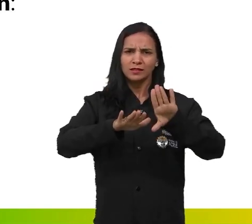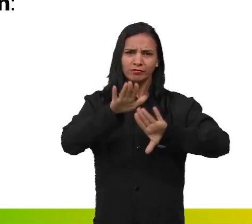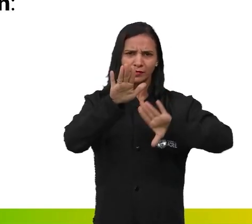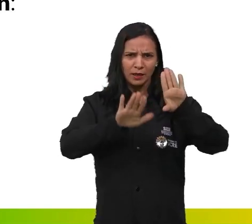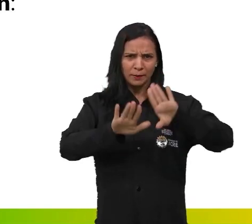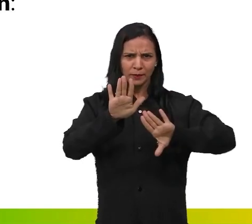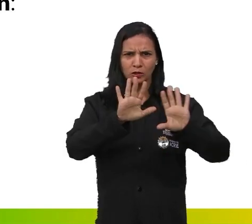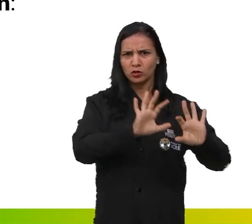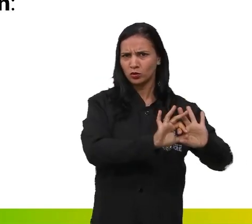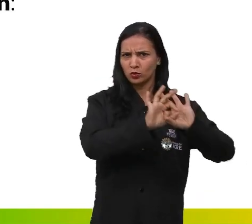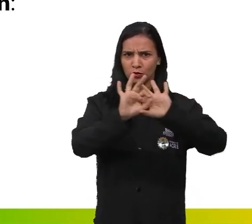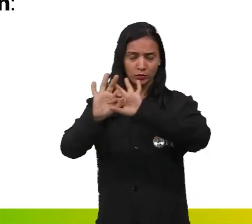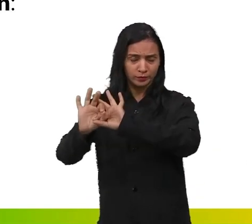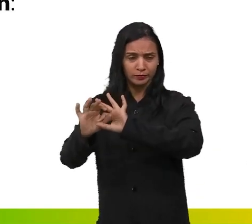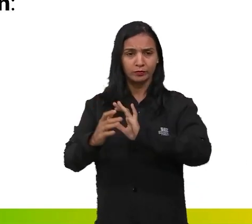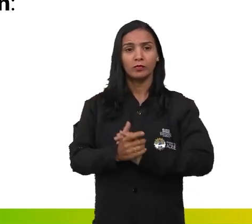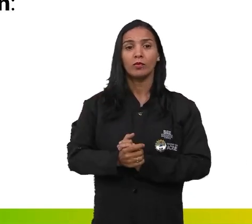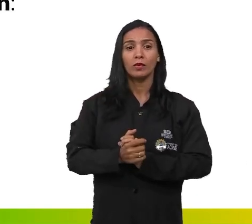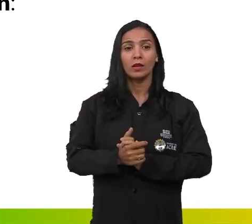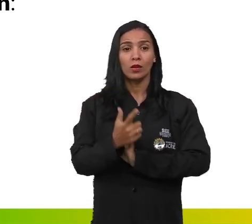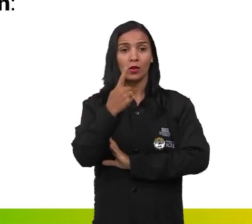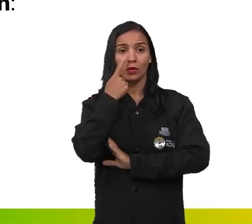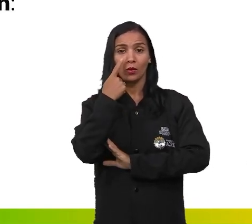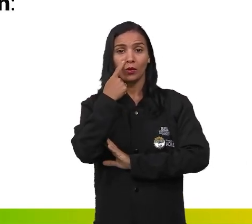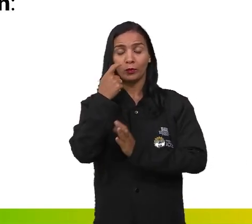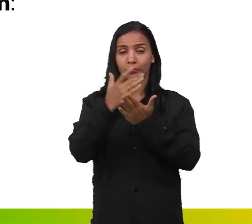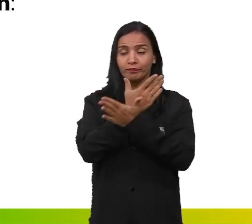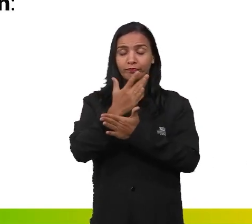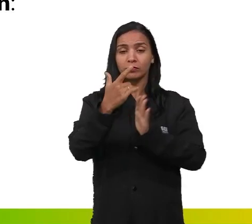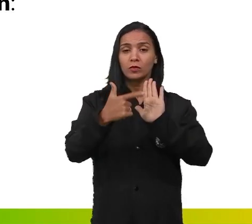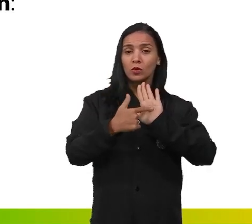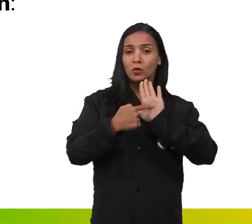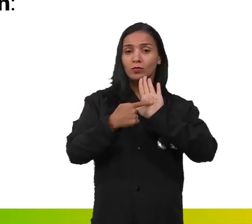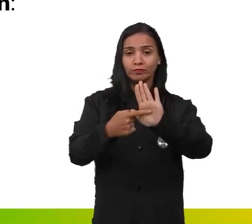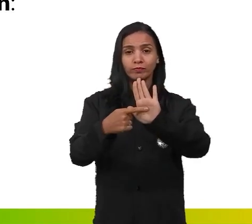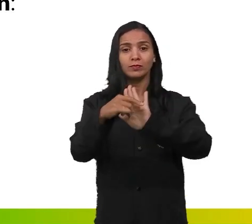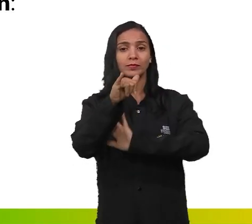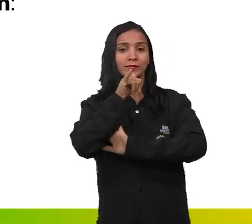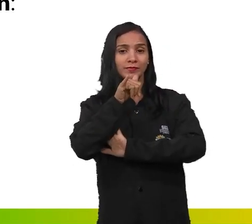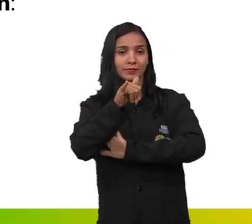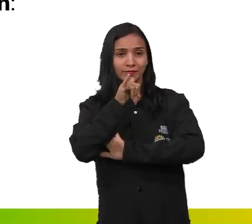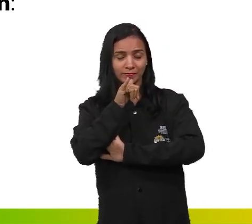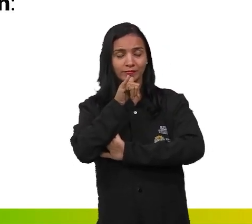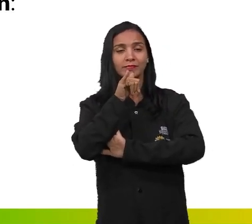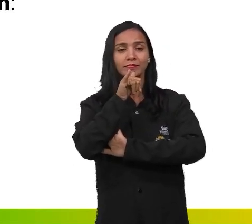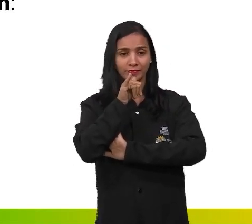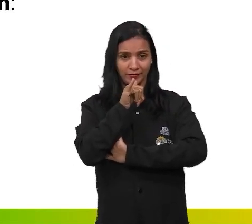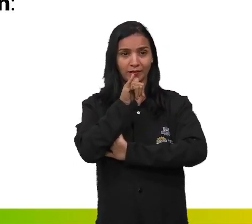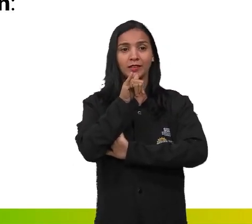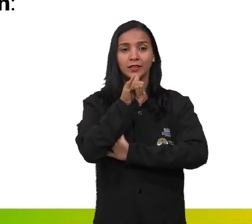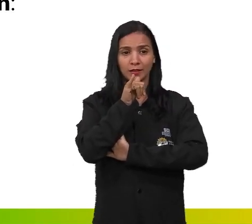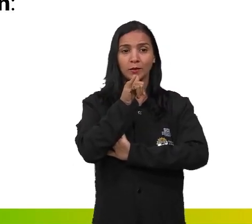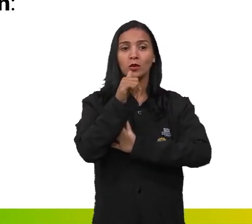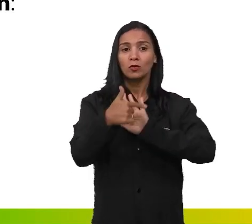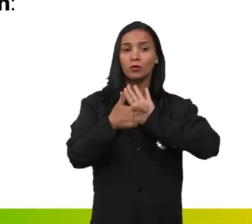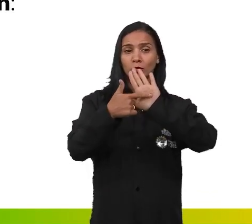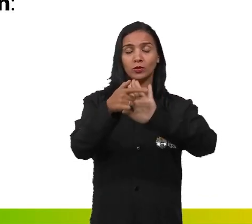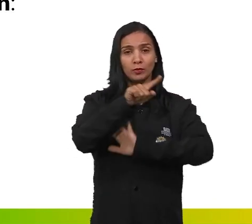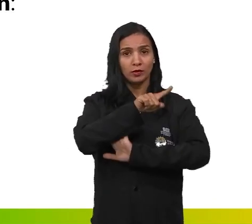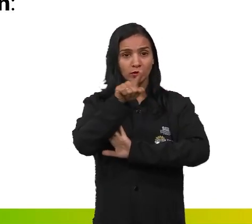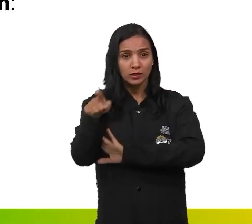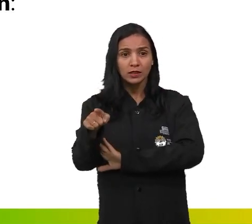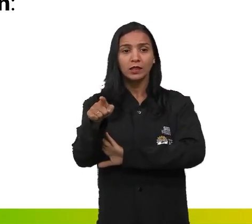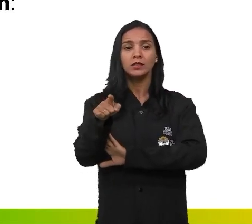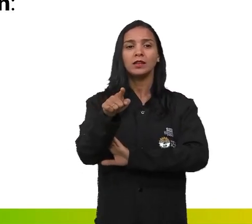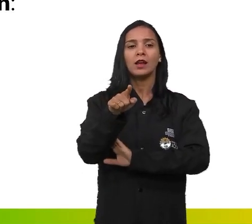Observando agora os exemplos, pessoal, vocês vão ver que nós temos aqui partes do dia, algumas exceções